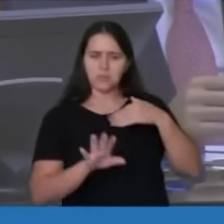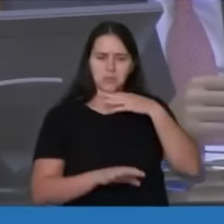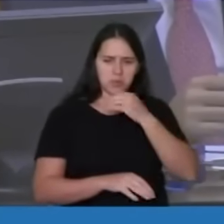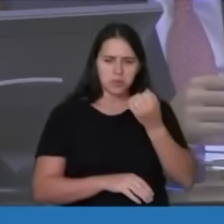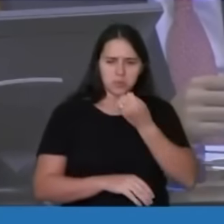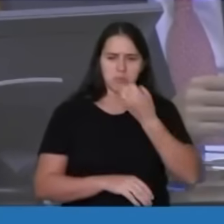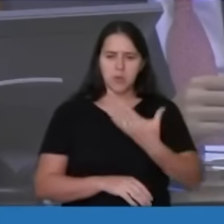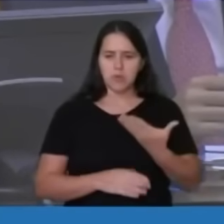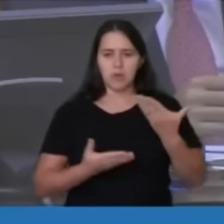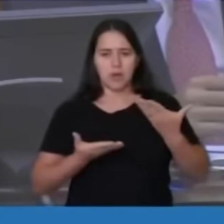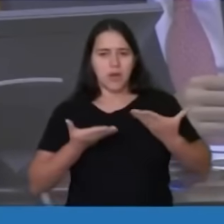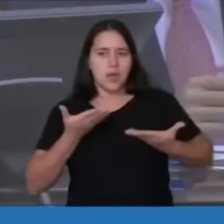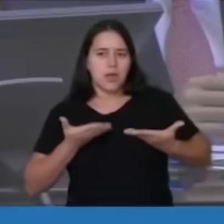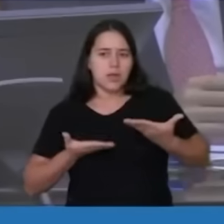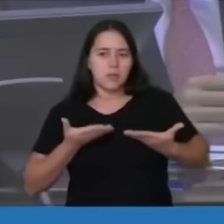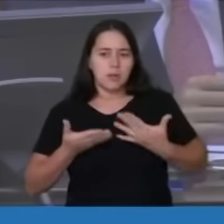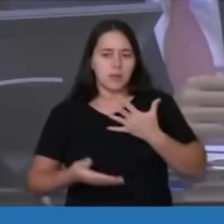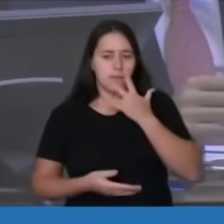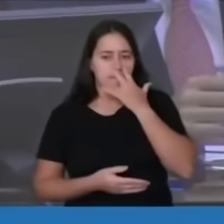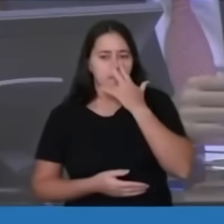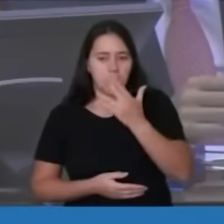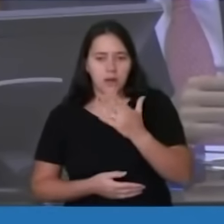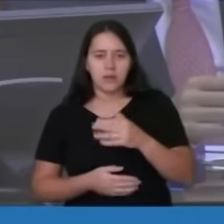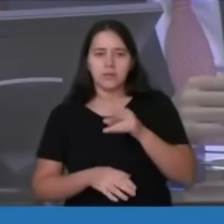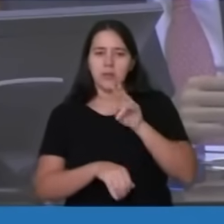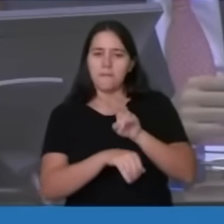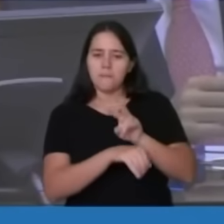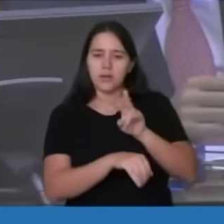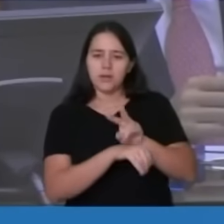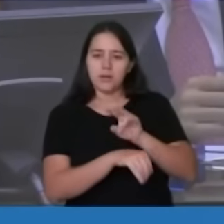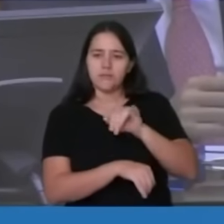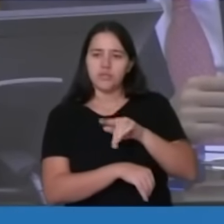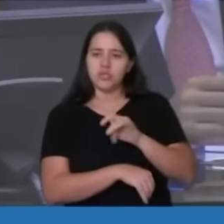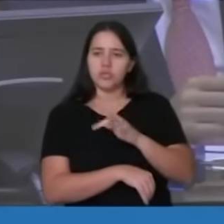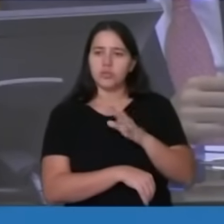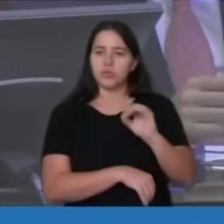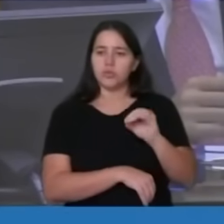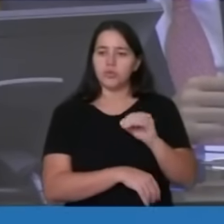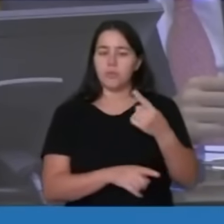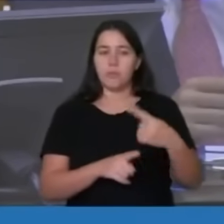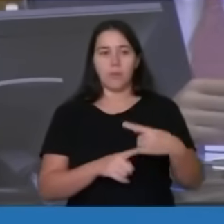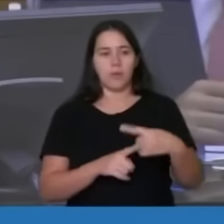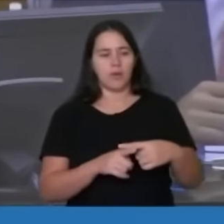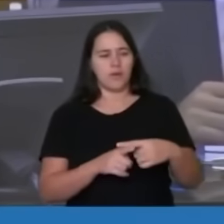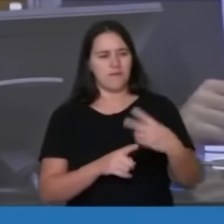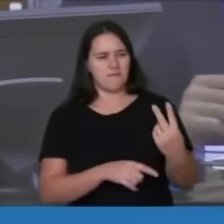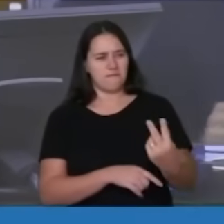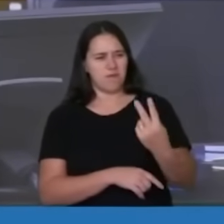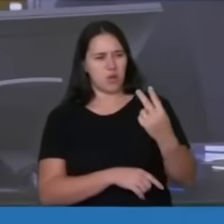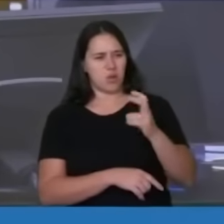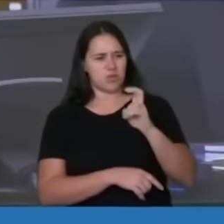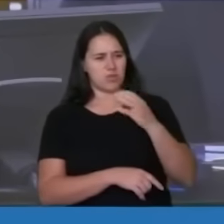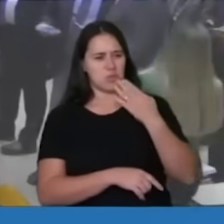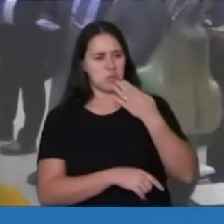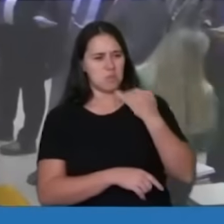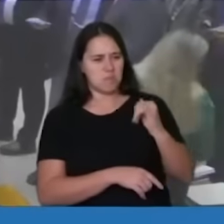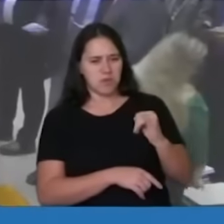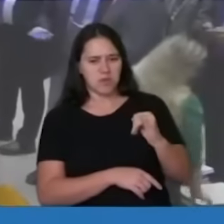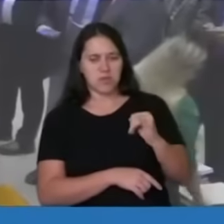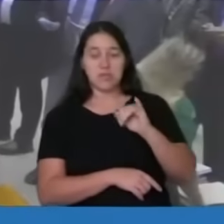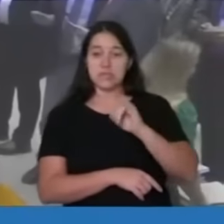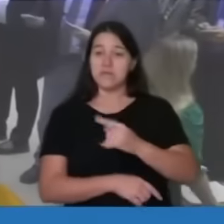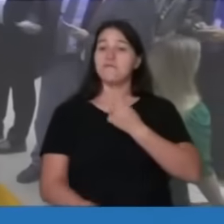parece equilibrada, me parece que preserva o Instituto, porque o valor de 5 bi, não há dúvida, se for vontade da maioria,